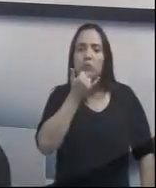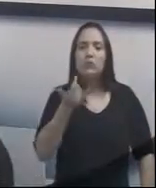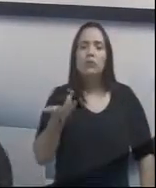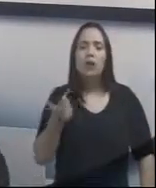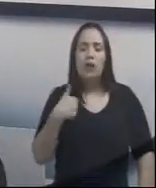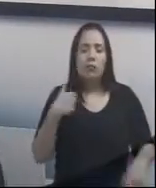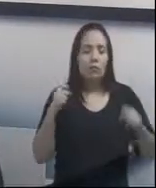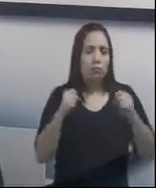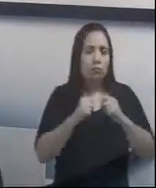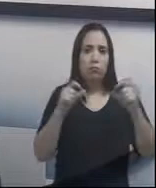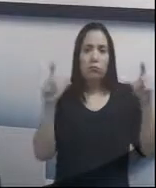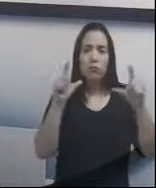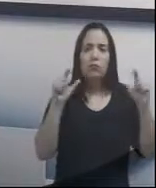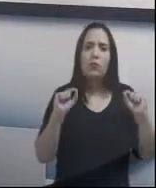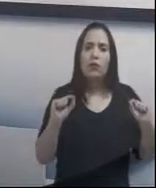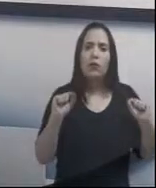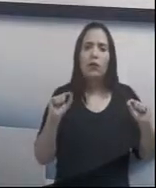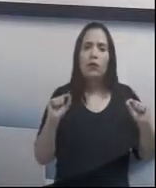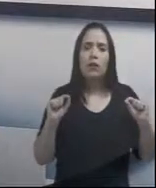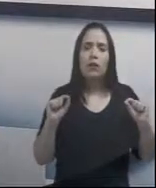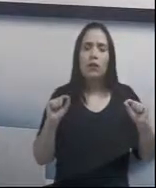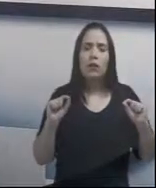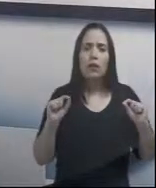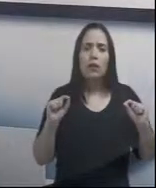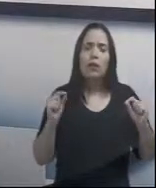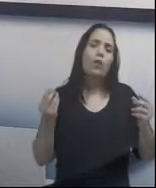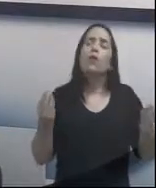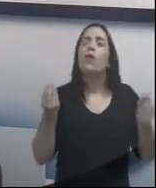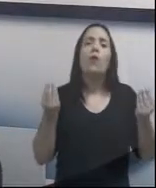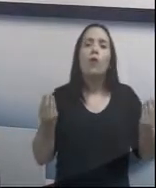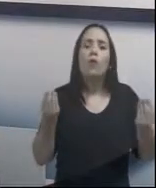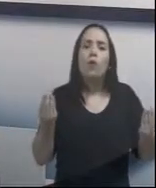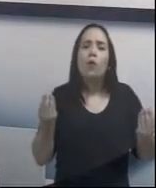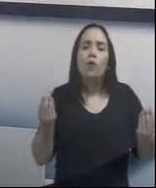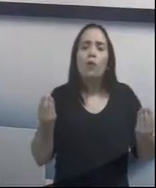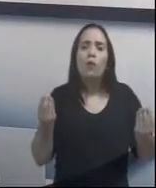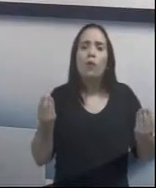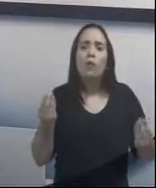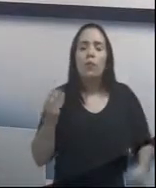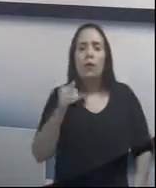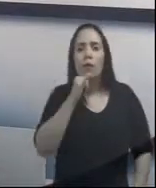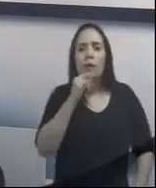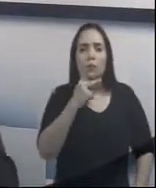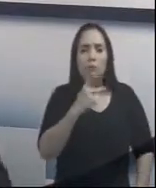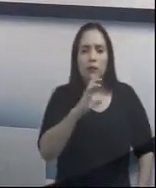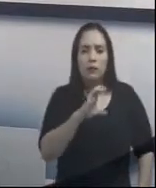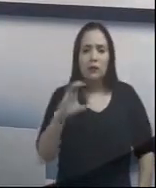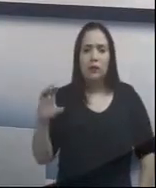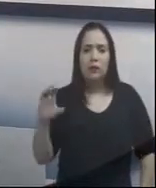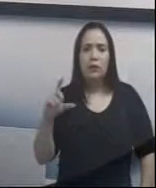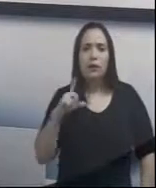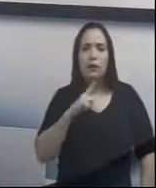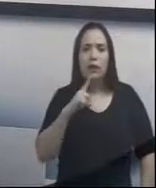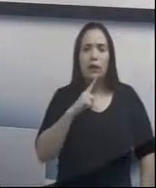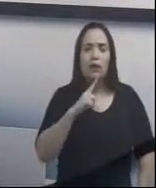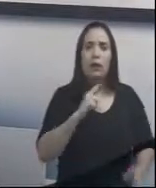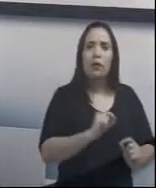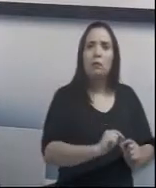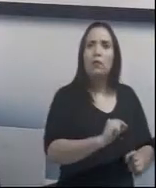clima. Eu estou horrorizado. Como é que o caso do PCC, que está destruindo todos os estados da